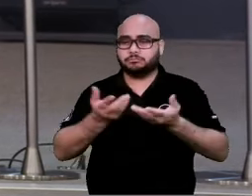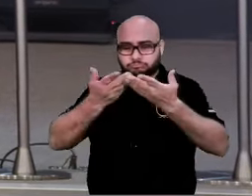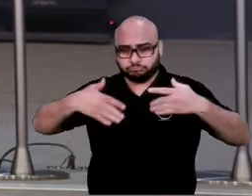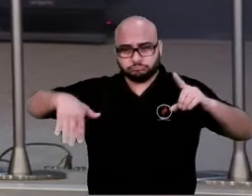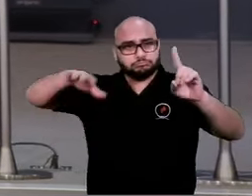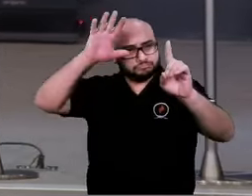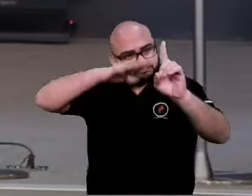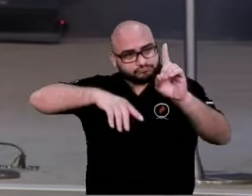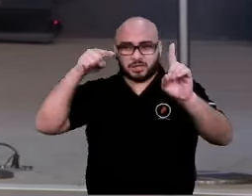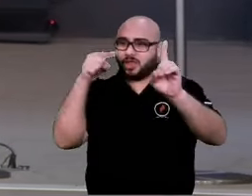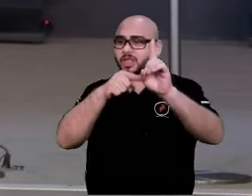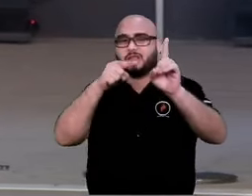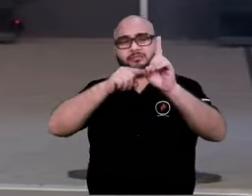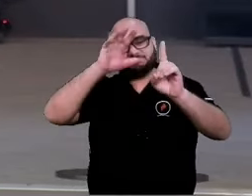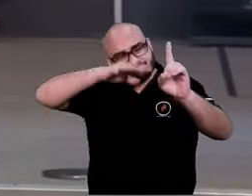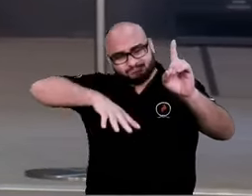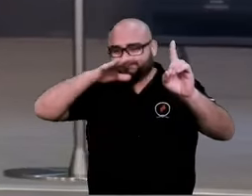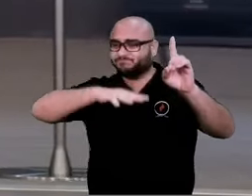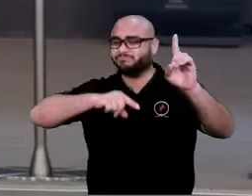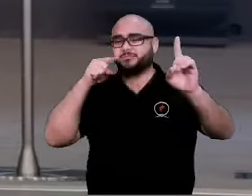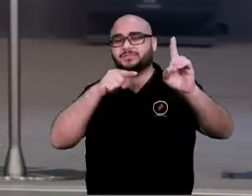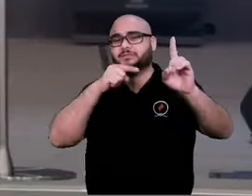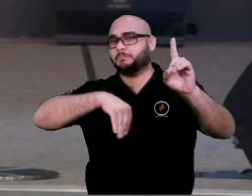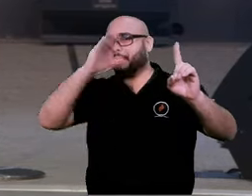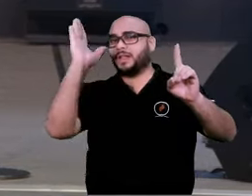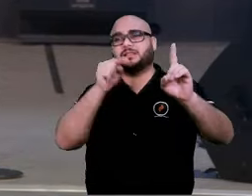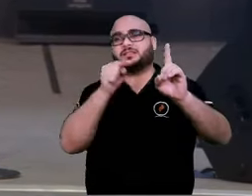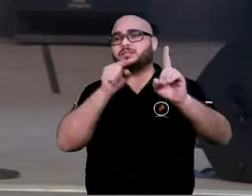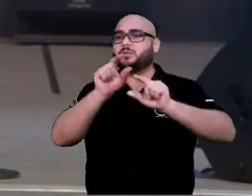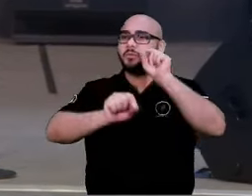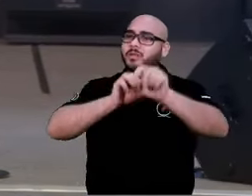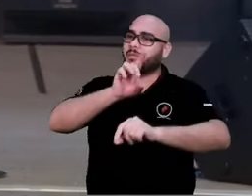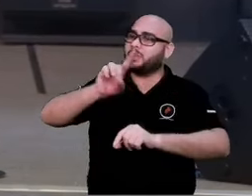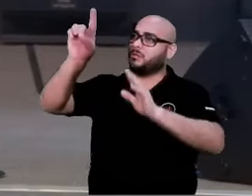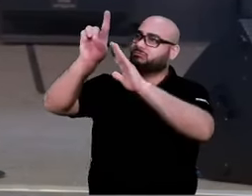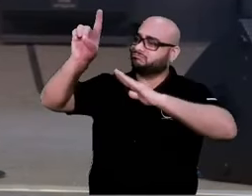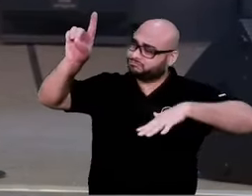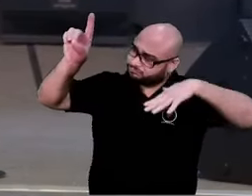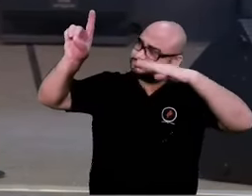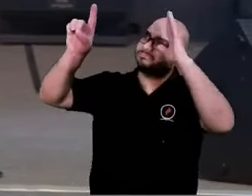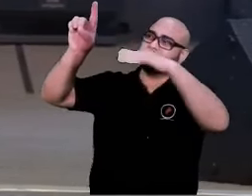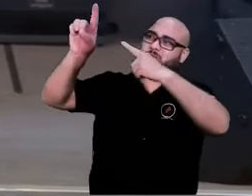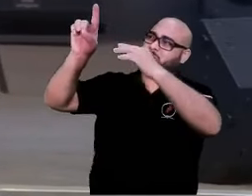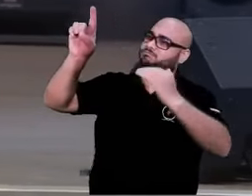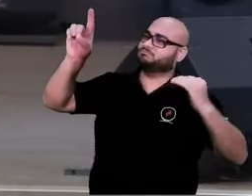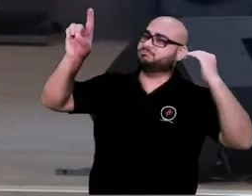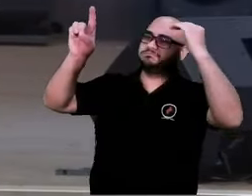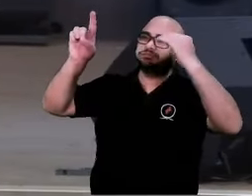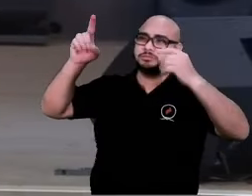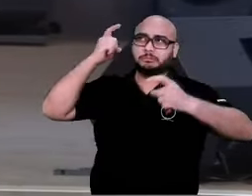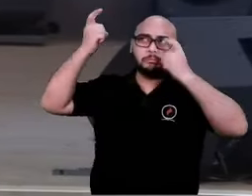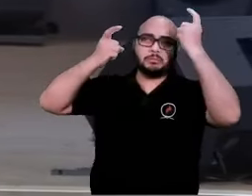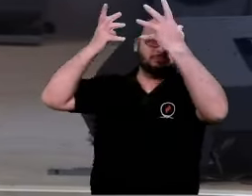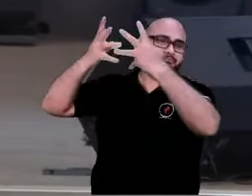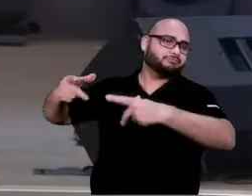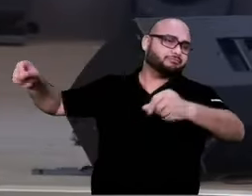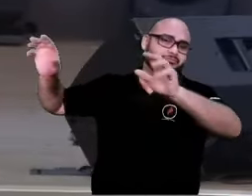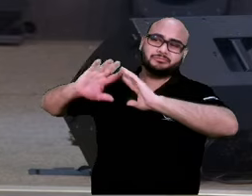desce, desce, desce. O que vão pensar? Desce. O que vão